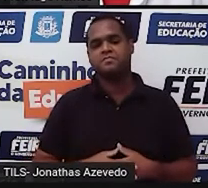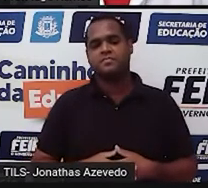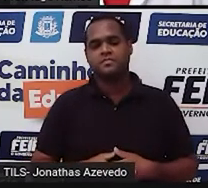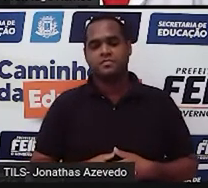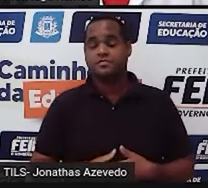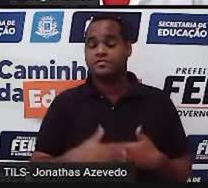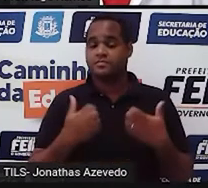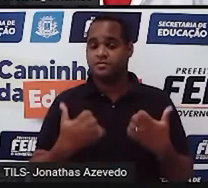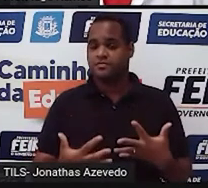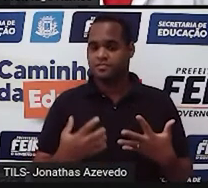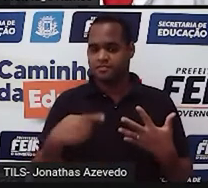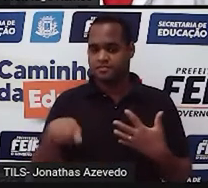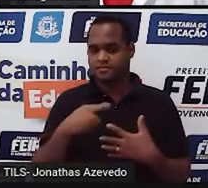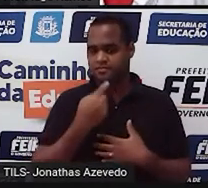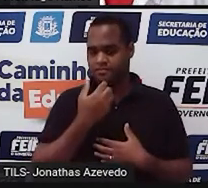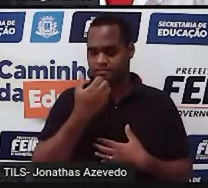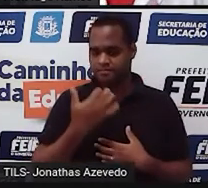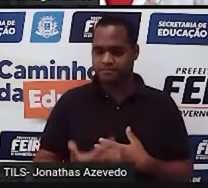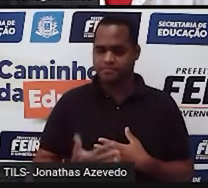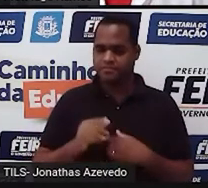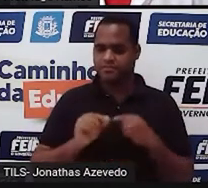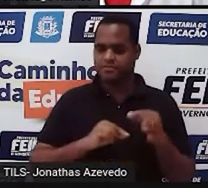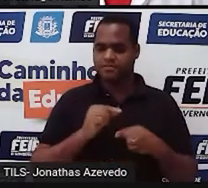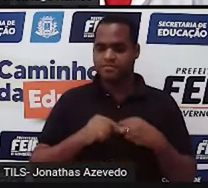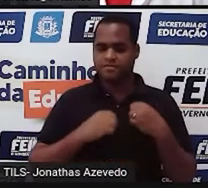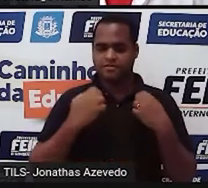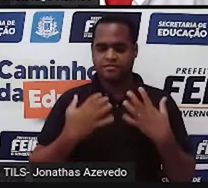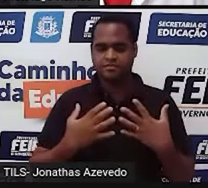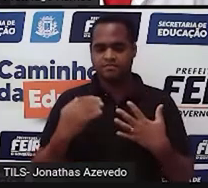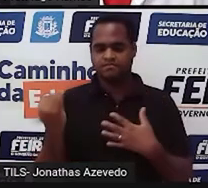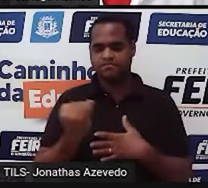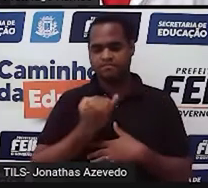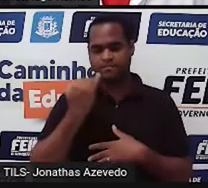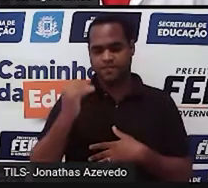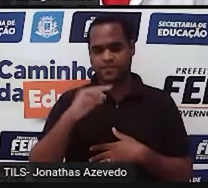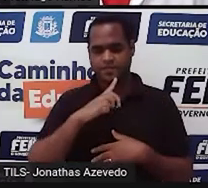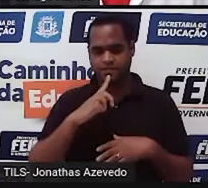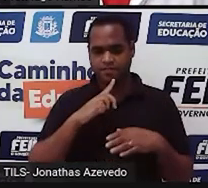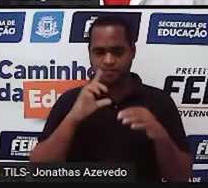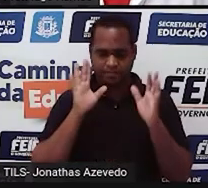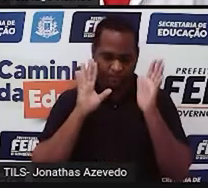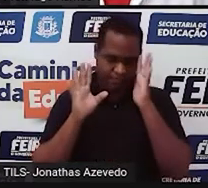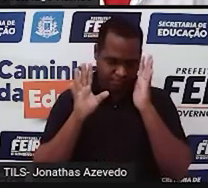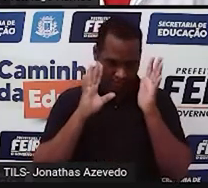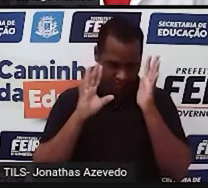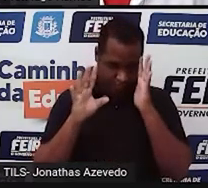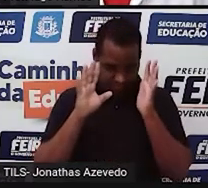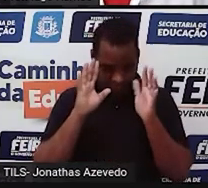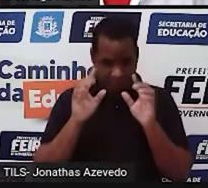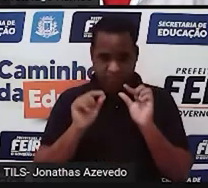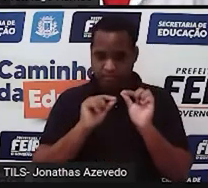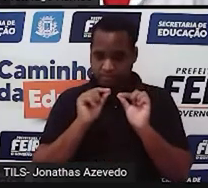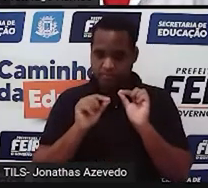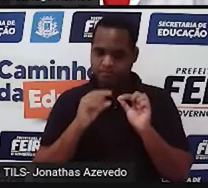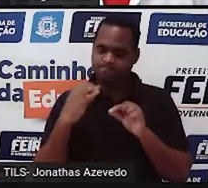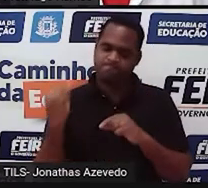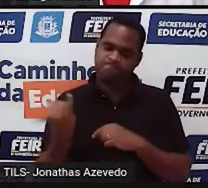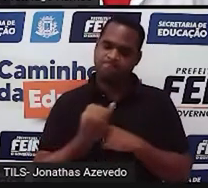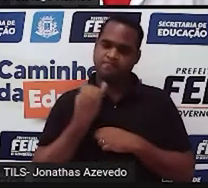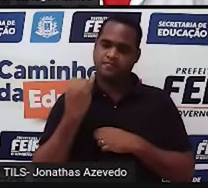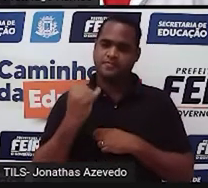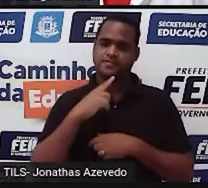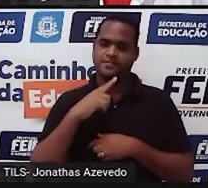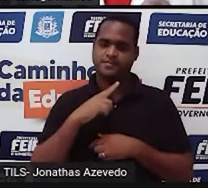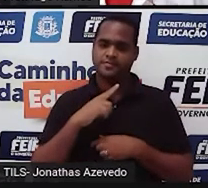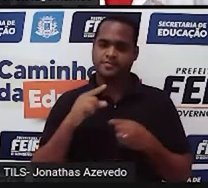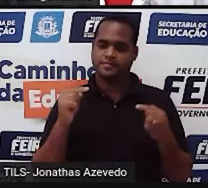e aí eu quero relembrar eu quero fazer aqui um momento de relembrar algumas coisas importantes né na